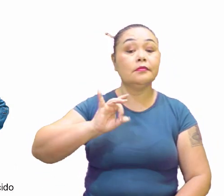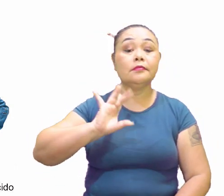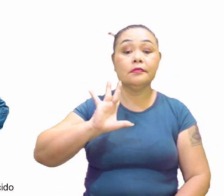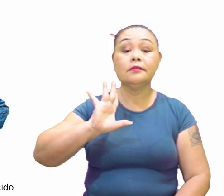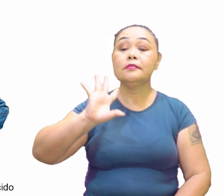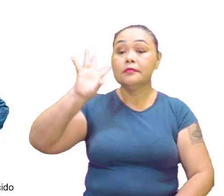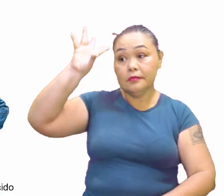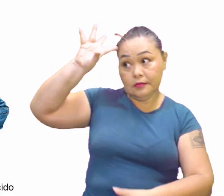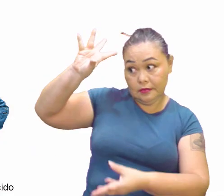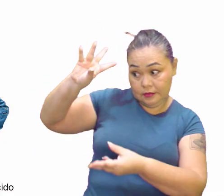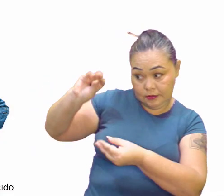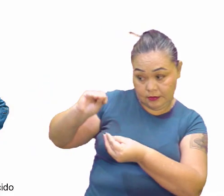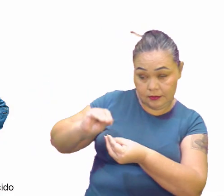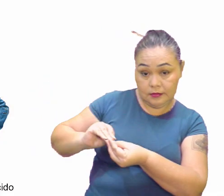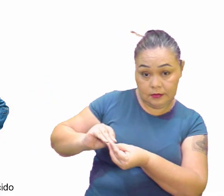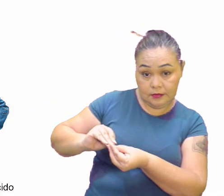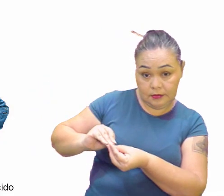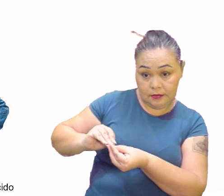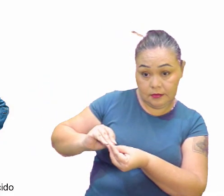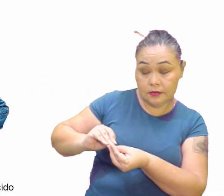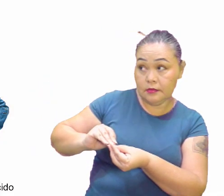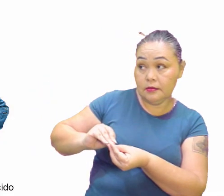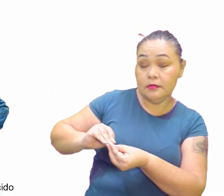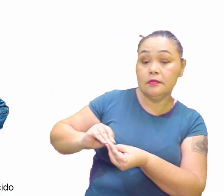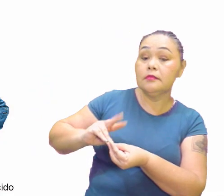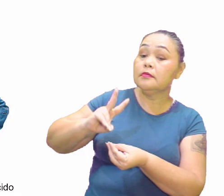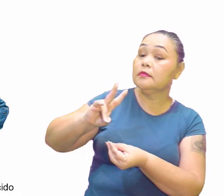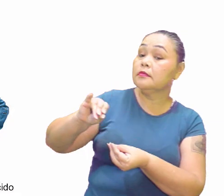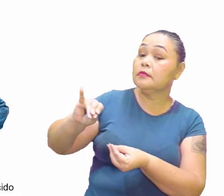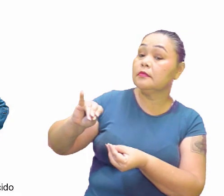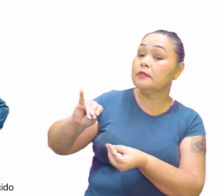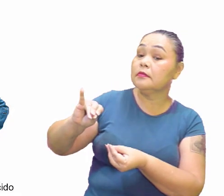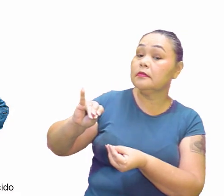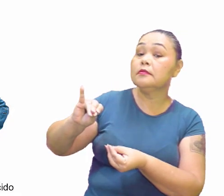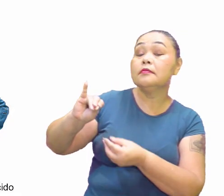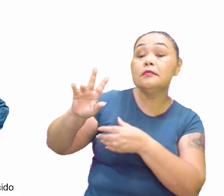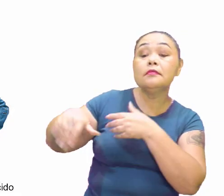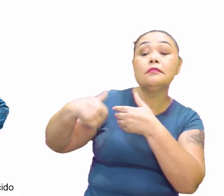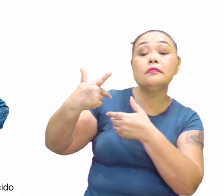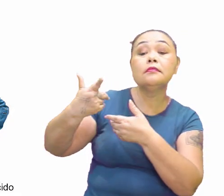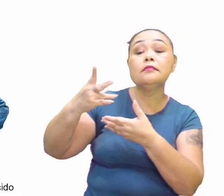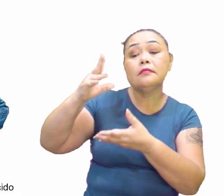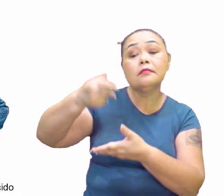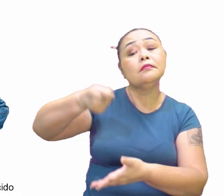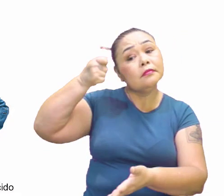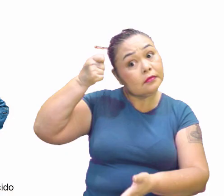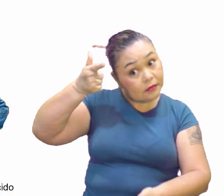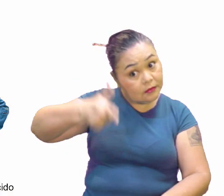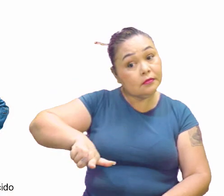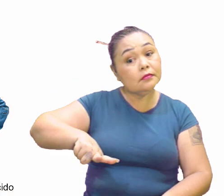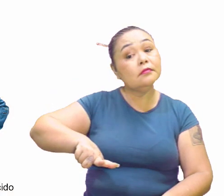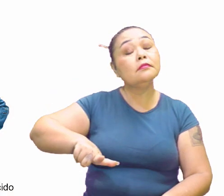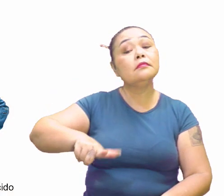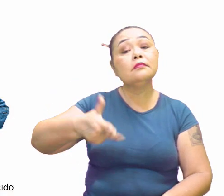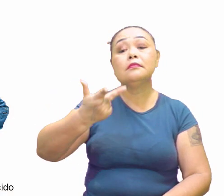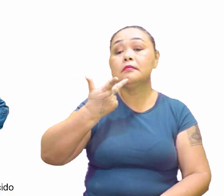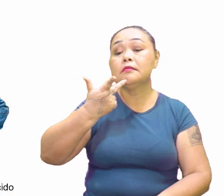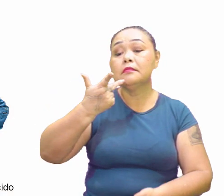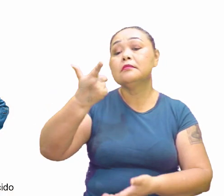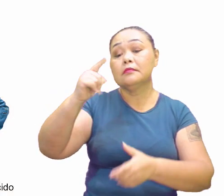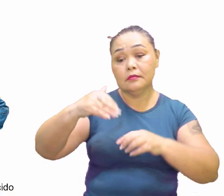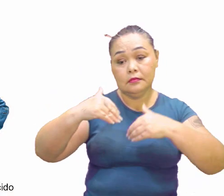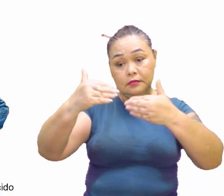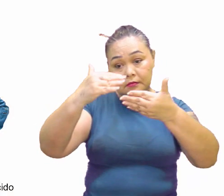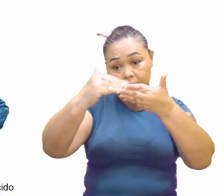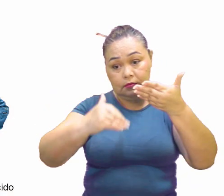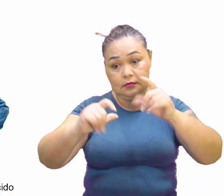vai retomar o que você... Tipo assim, você vai ratificar, ou seja, confirmar o que foi dito